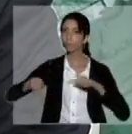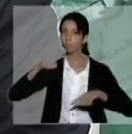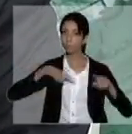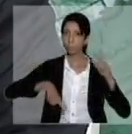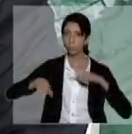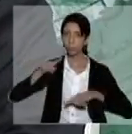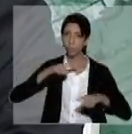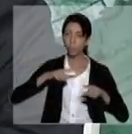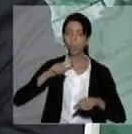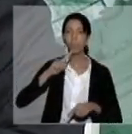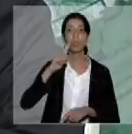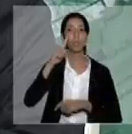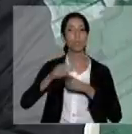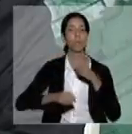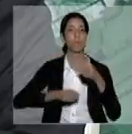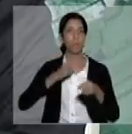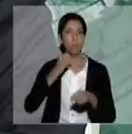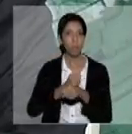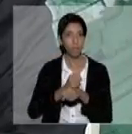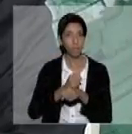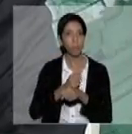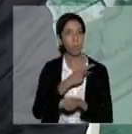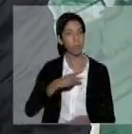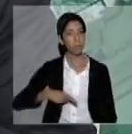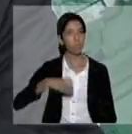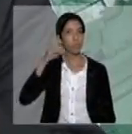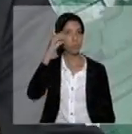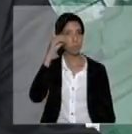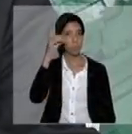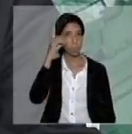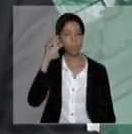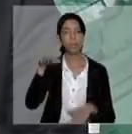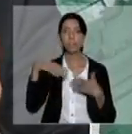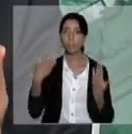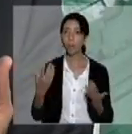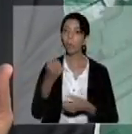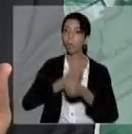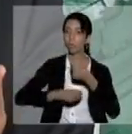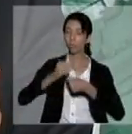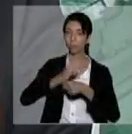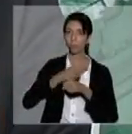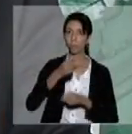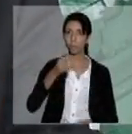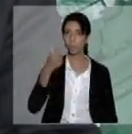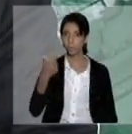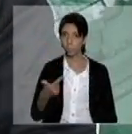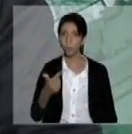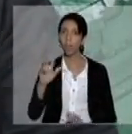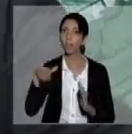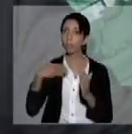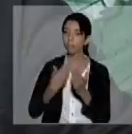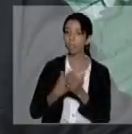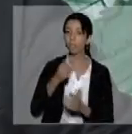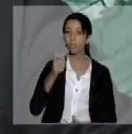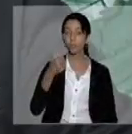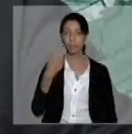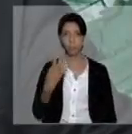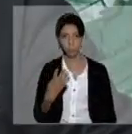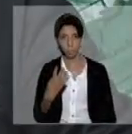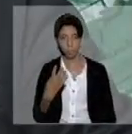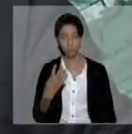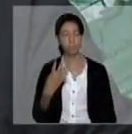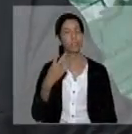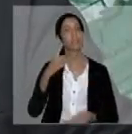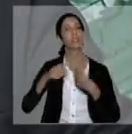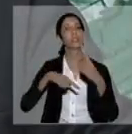depois um ano seguido da presidenta Dilma. Então, na verdade, de 2002 a